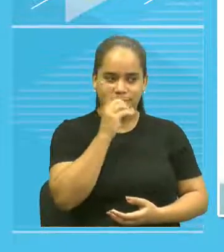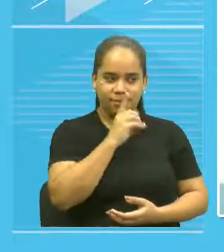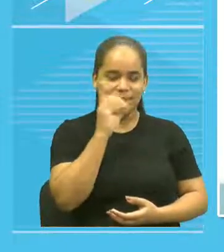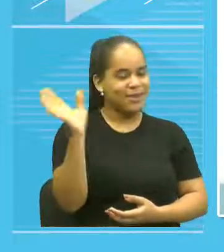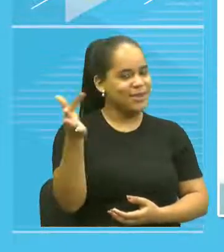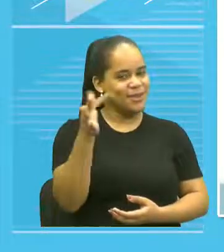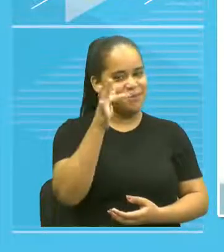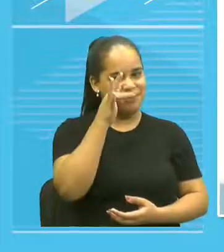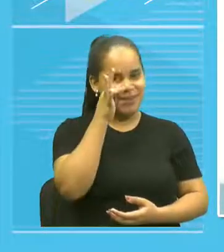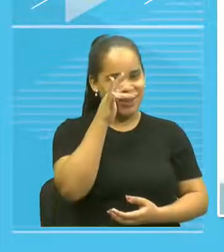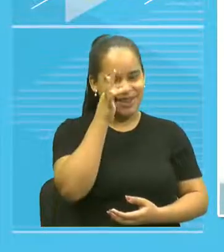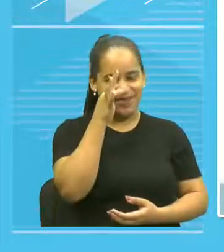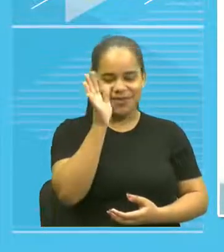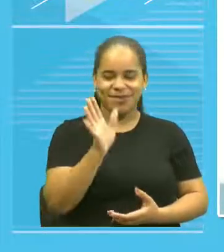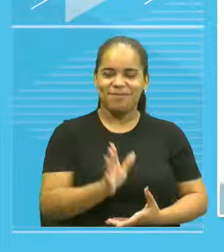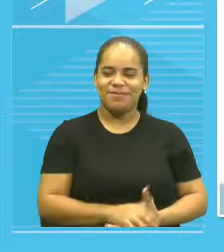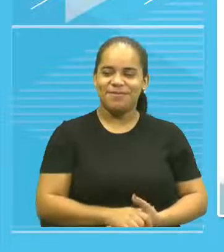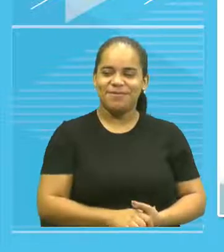Floriano